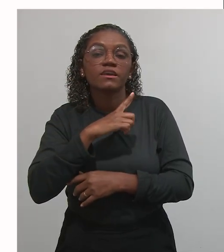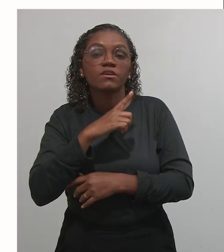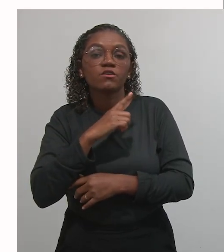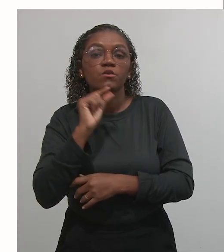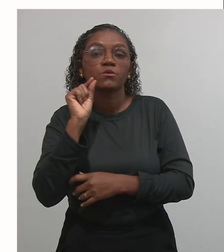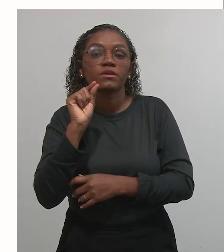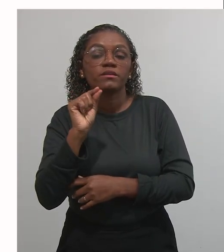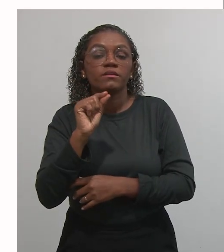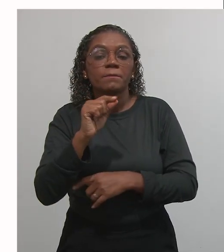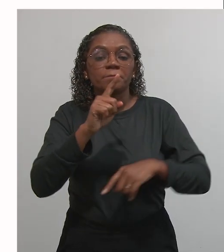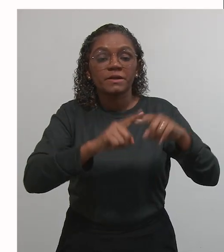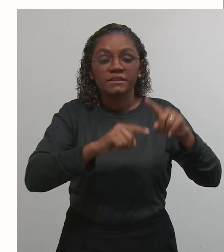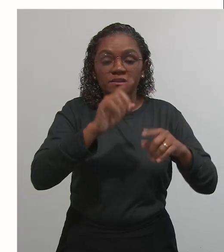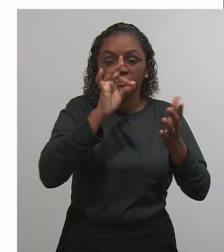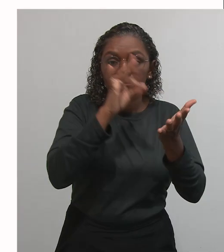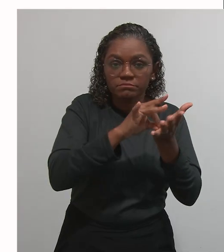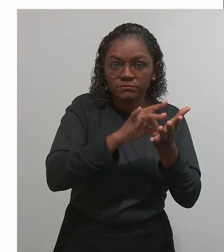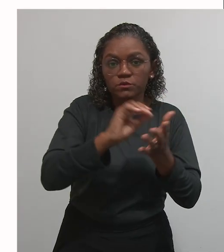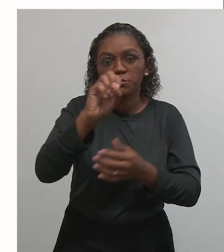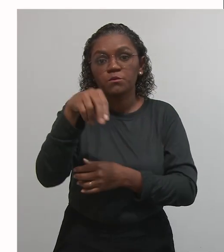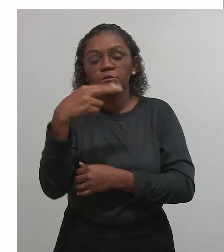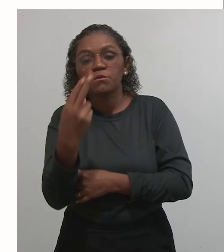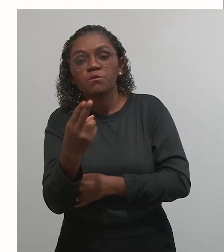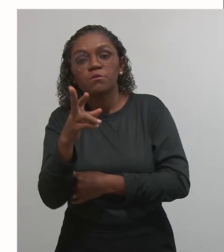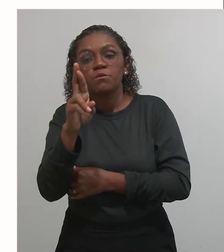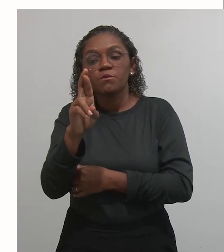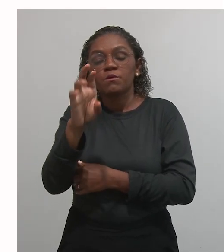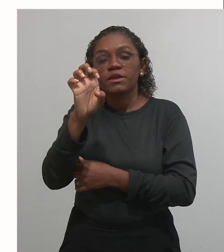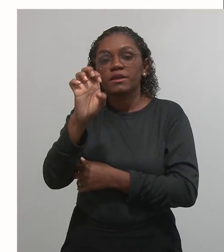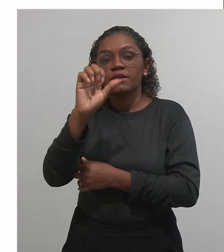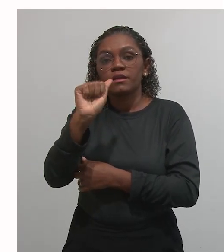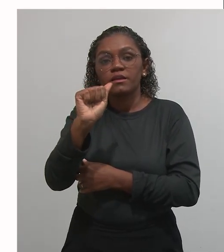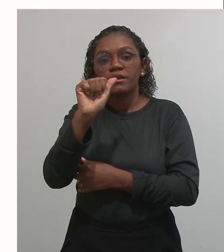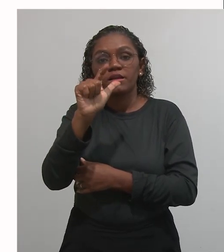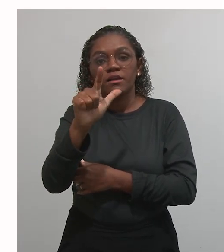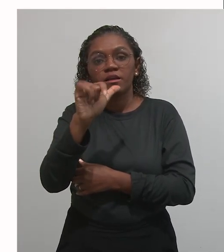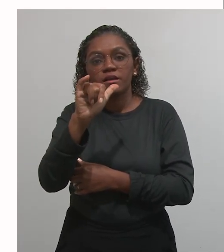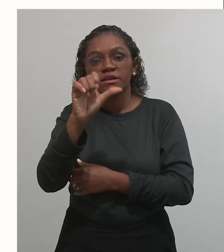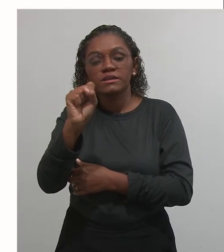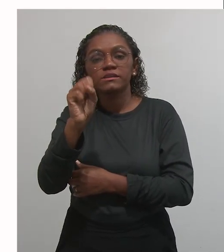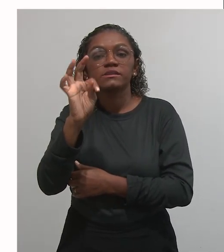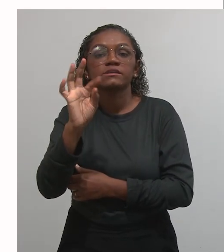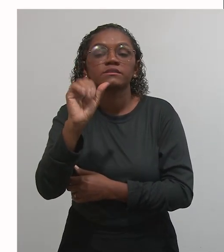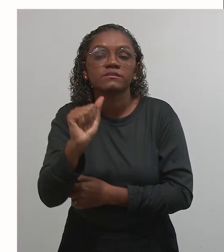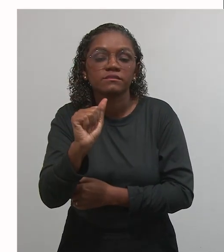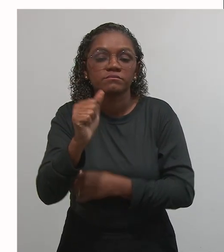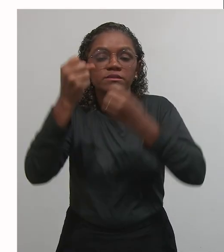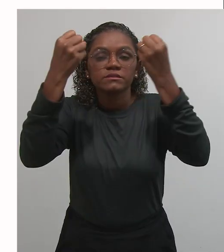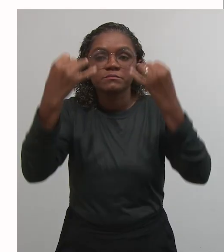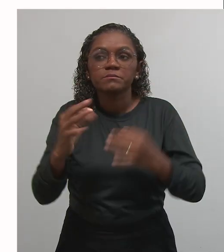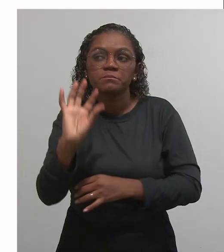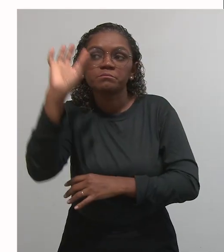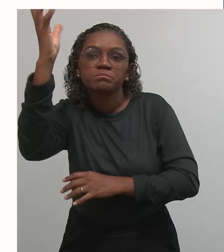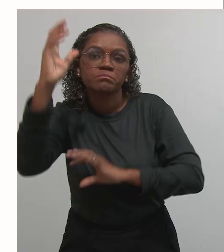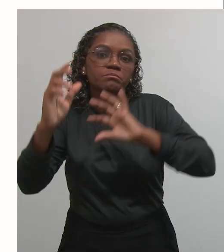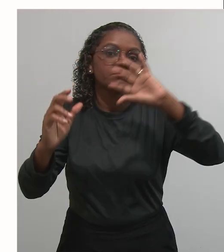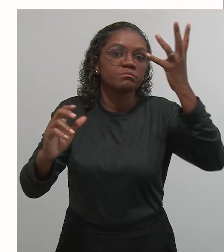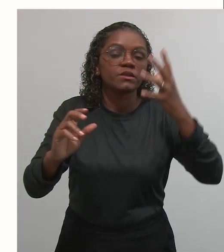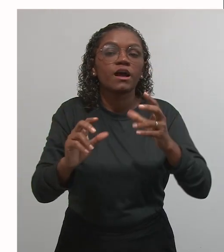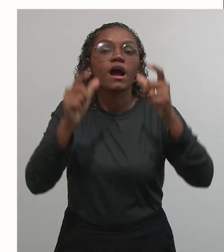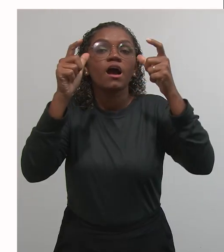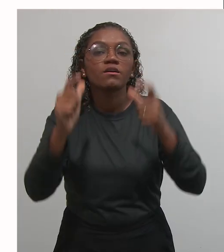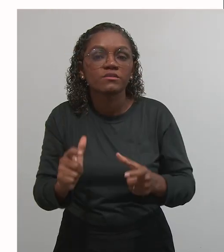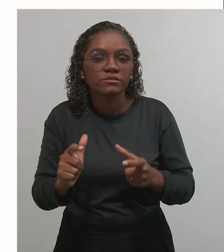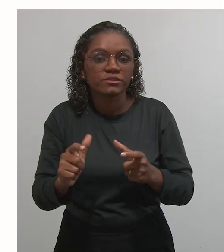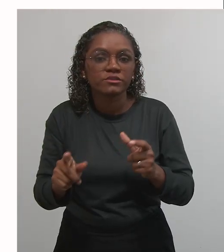teoria materialista ou a teoria realista, para a qual as devidas explicações do fenômeno devem ser